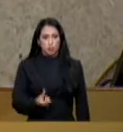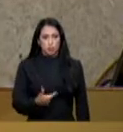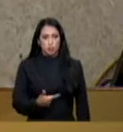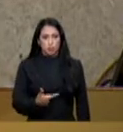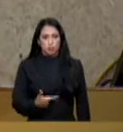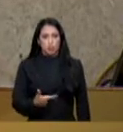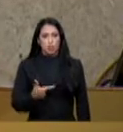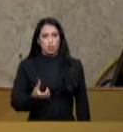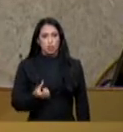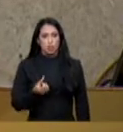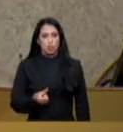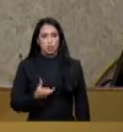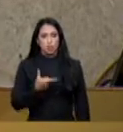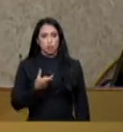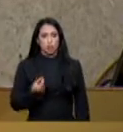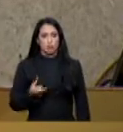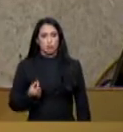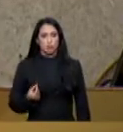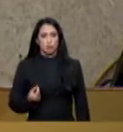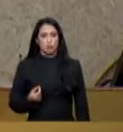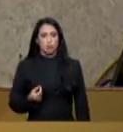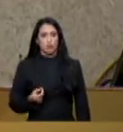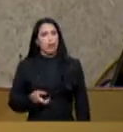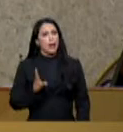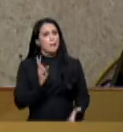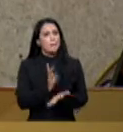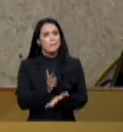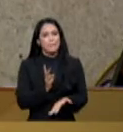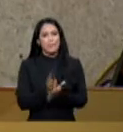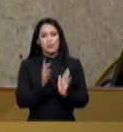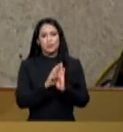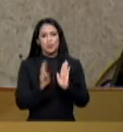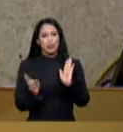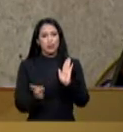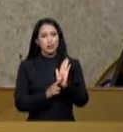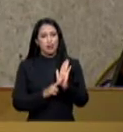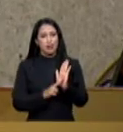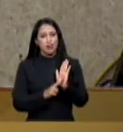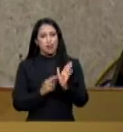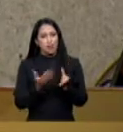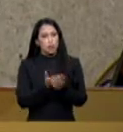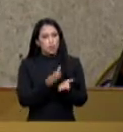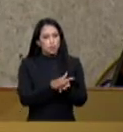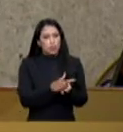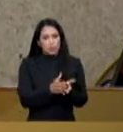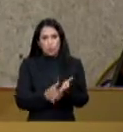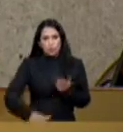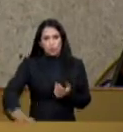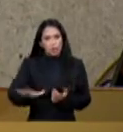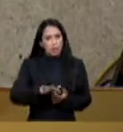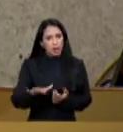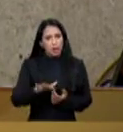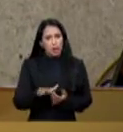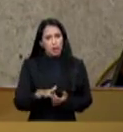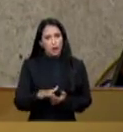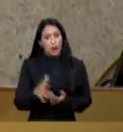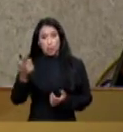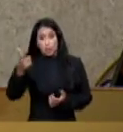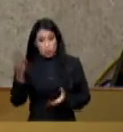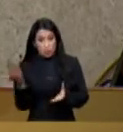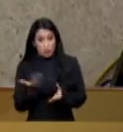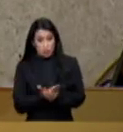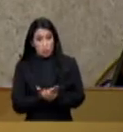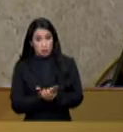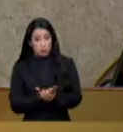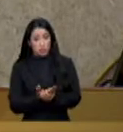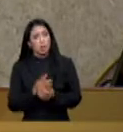14.026/2020. Então, eu apliquei aqui a mesma regra que nós estamos aplicando no processo em geral. Quer dizer, as outras ações,